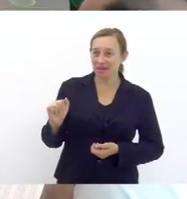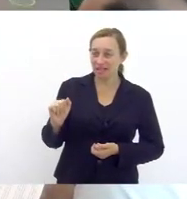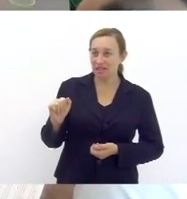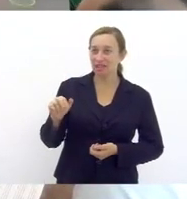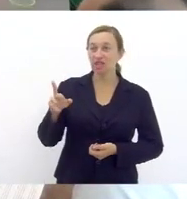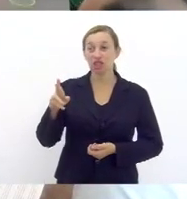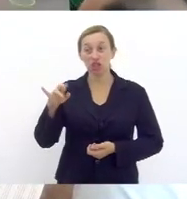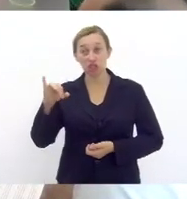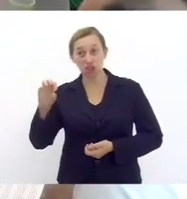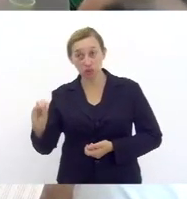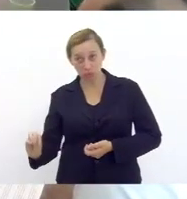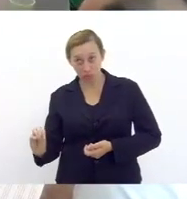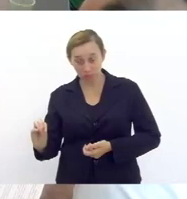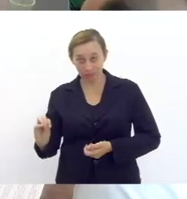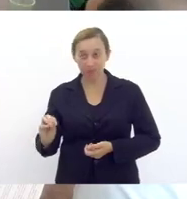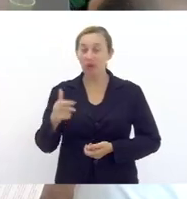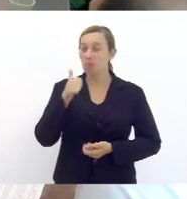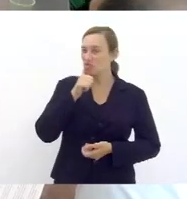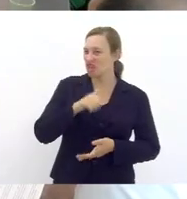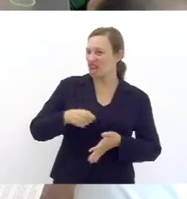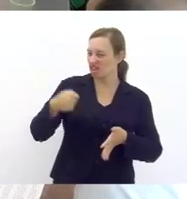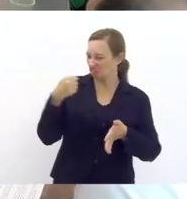longa data uma batalhadora